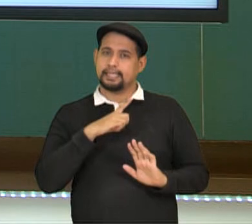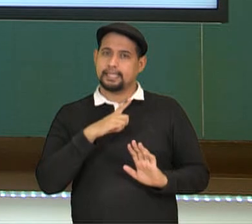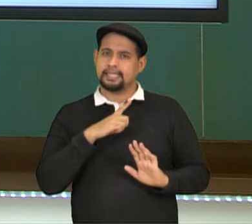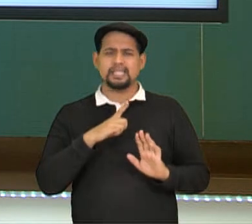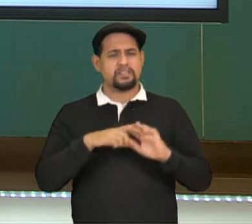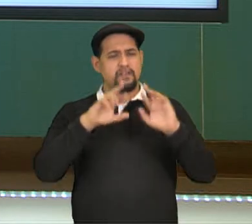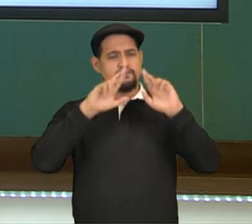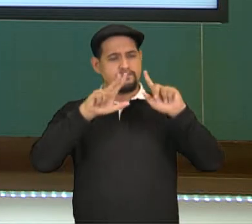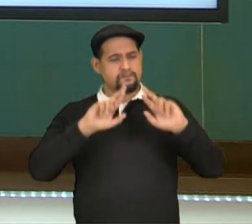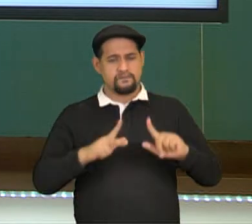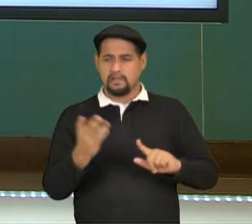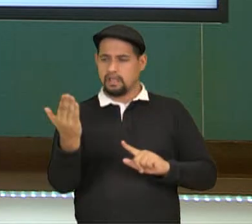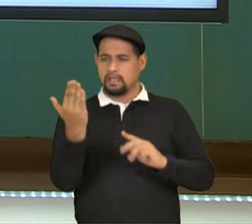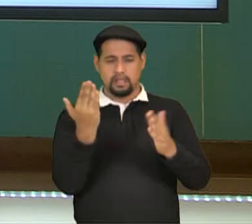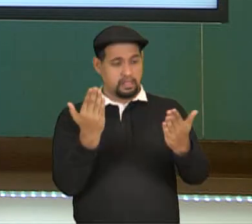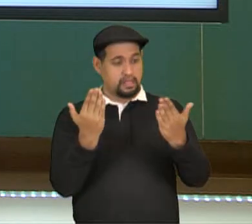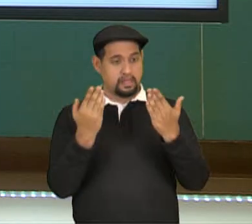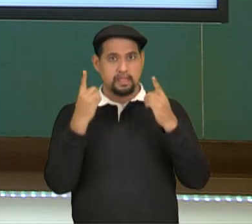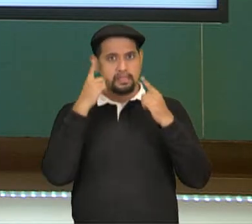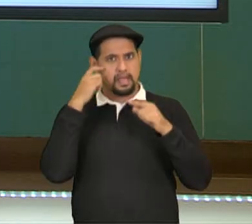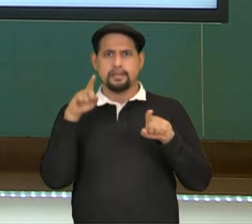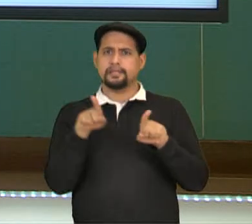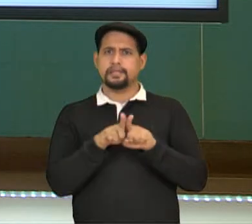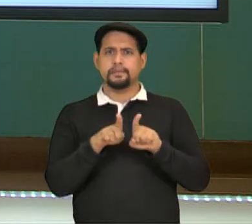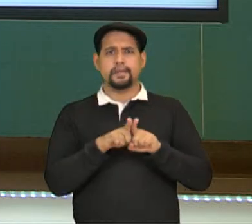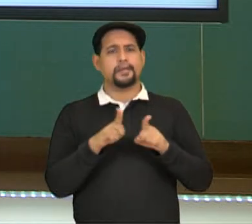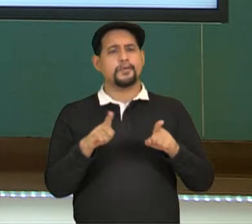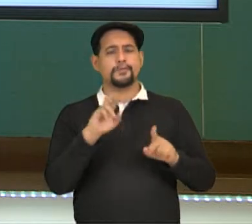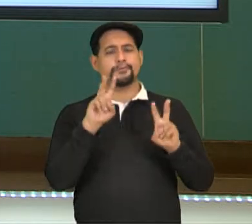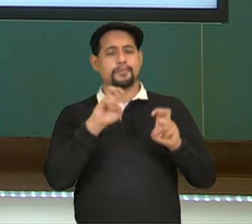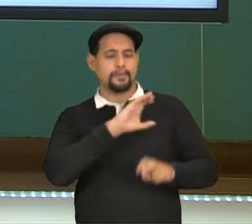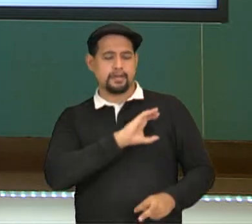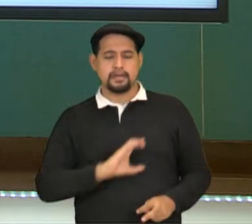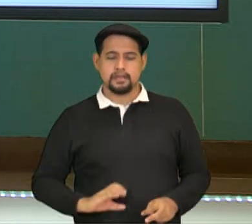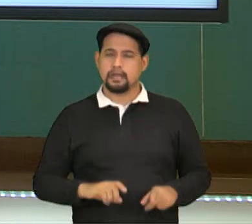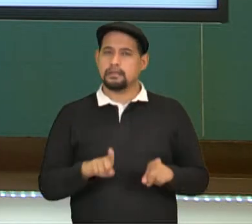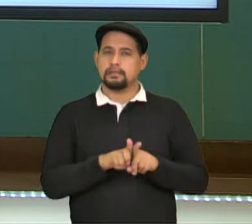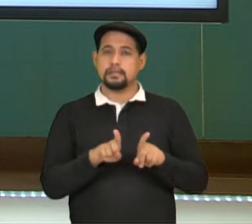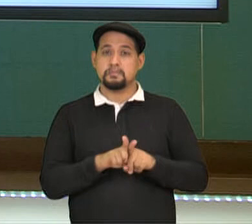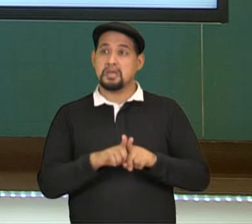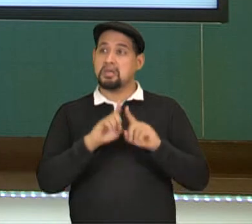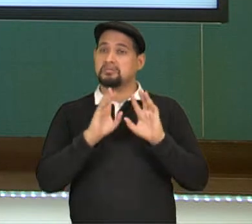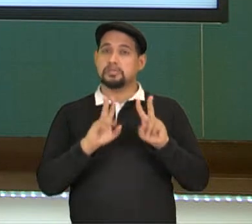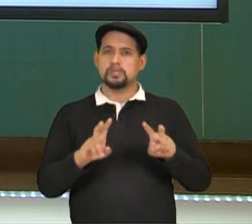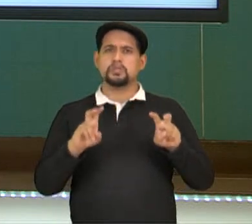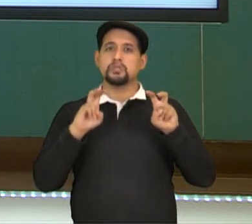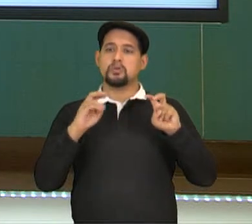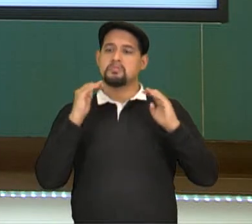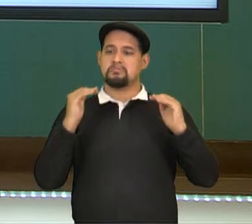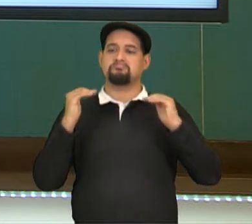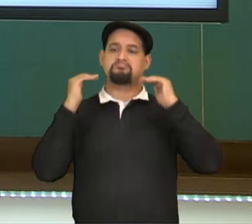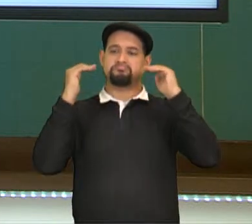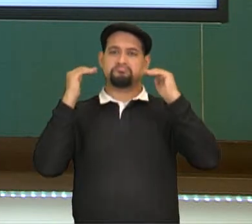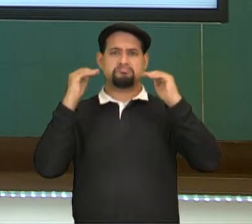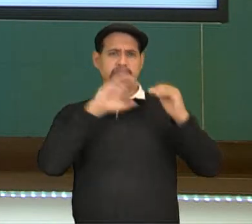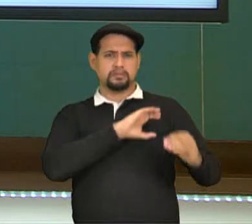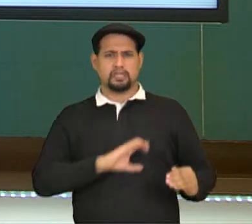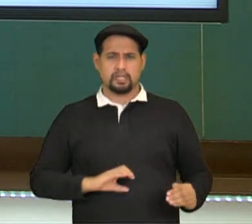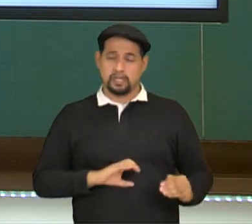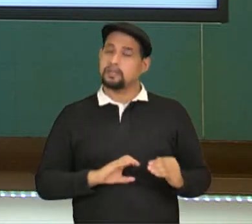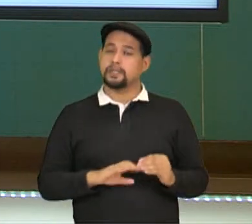que diferenciam muito das ideias, até sobre o próprio Cristo, sobre a divindade de Cristo, do que a Igreja Católica já